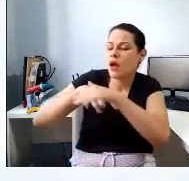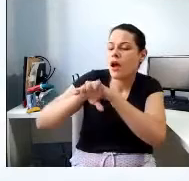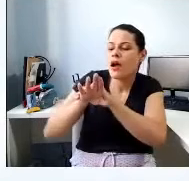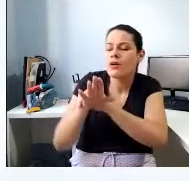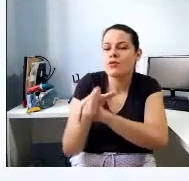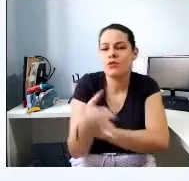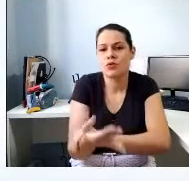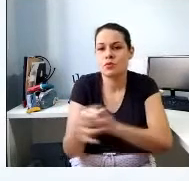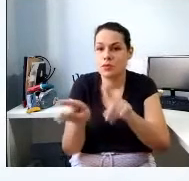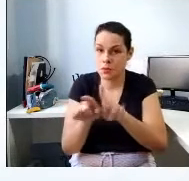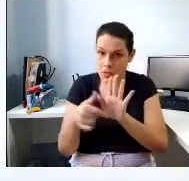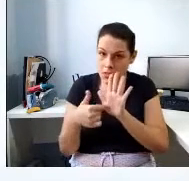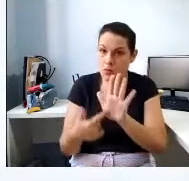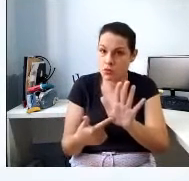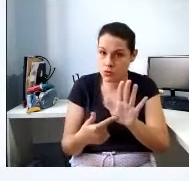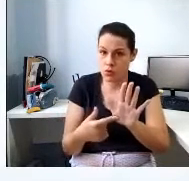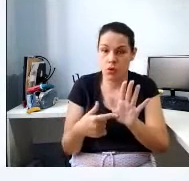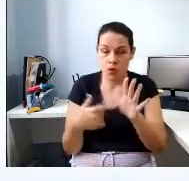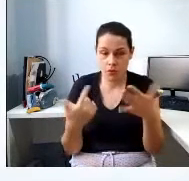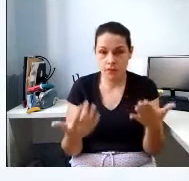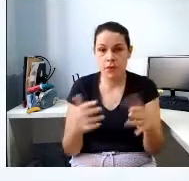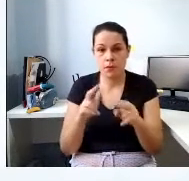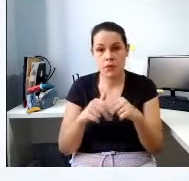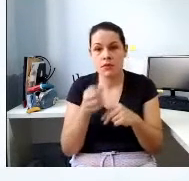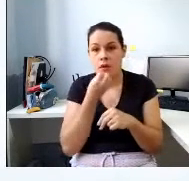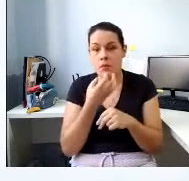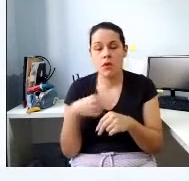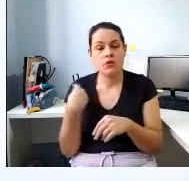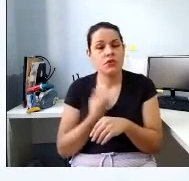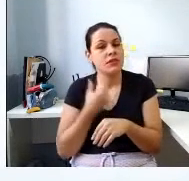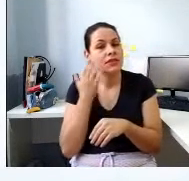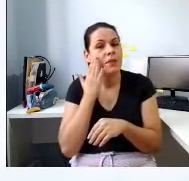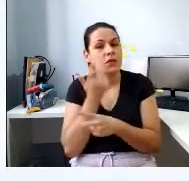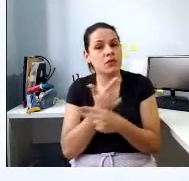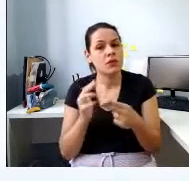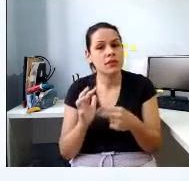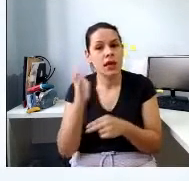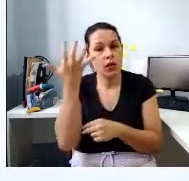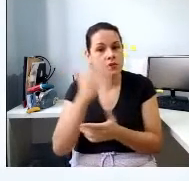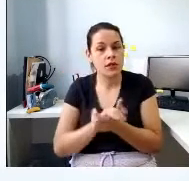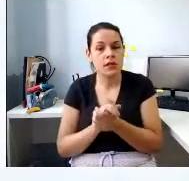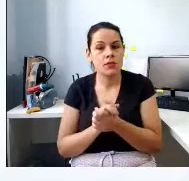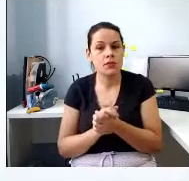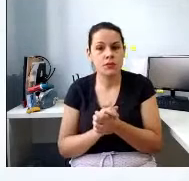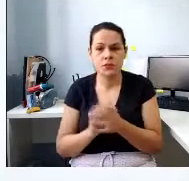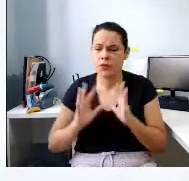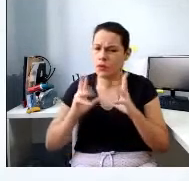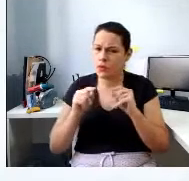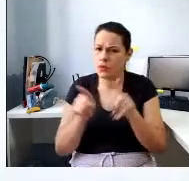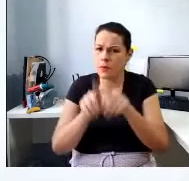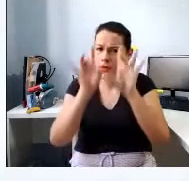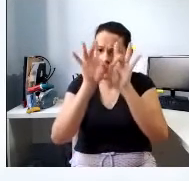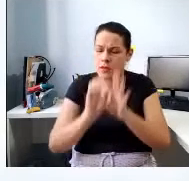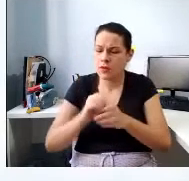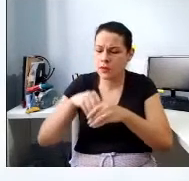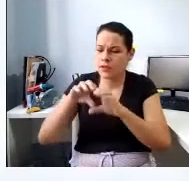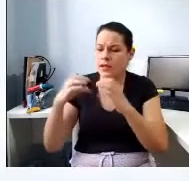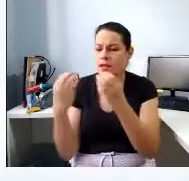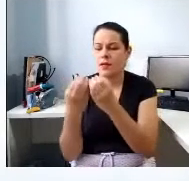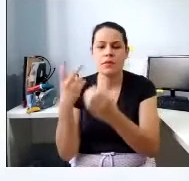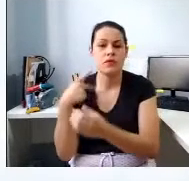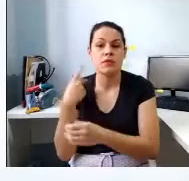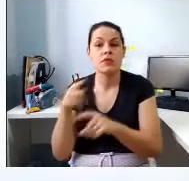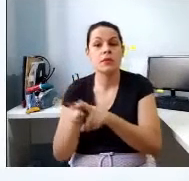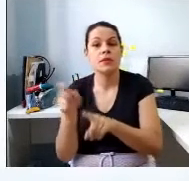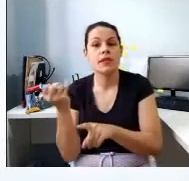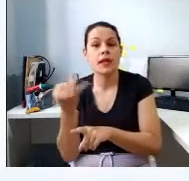né? Não é desprezível, acho que é bom olhar para essa pauta de costumes. Isso a gente está vendo em especial nas câmaras de vereadores. Tem alguns